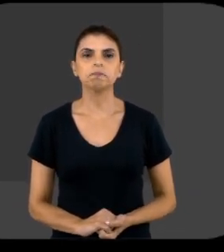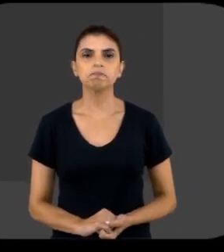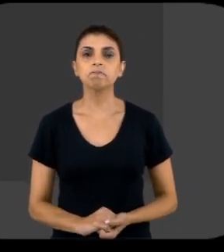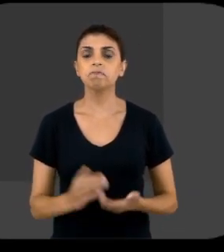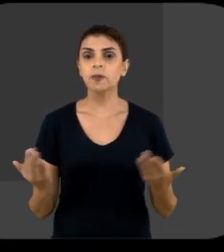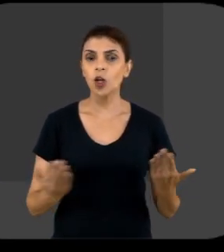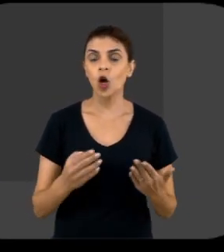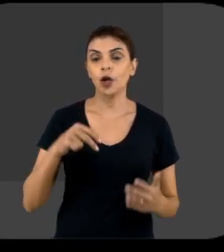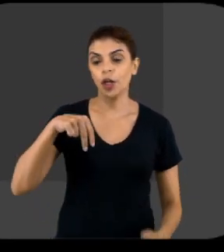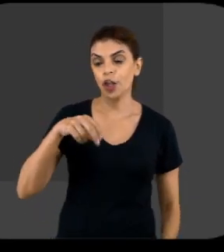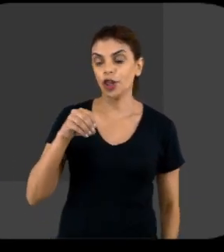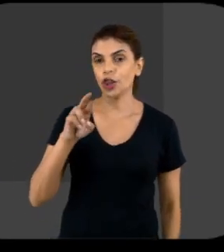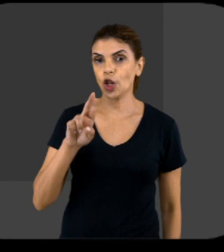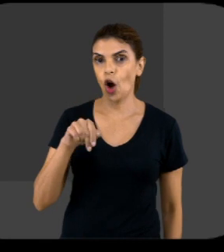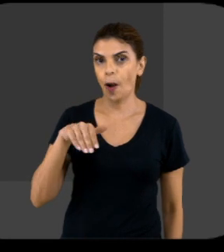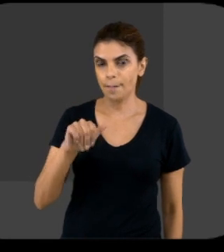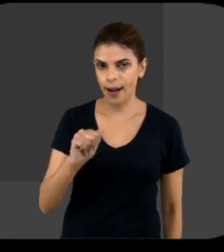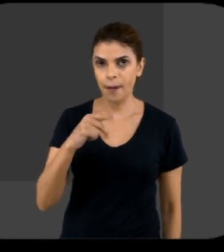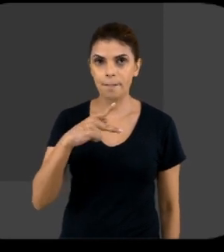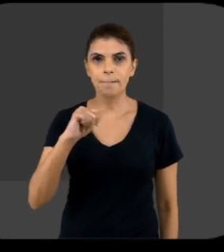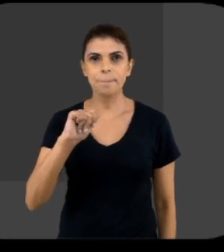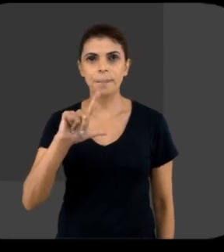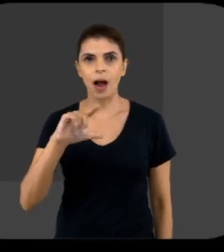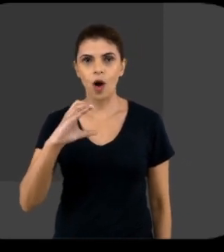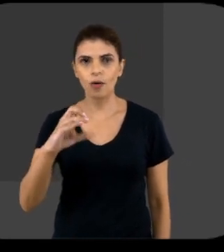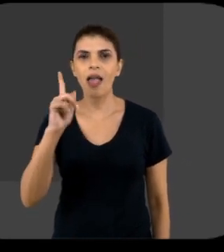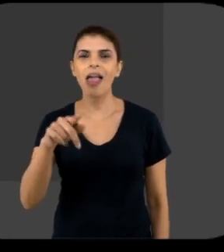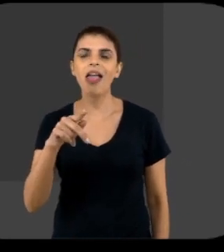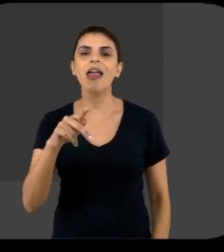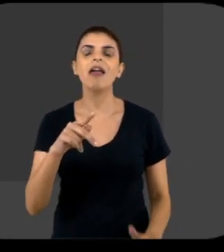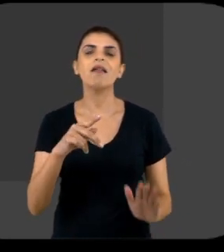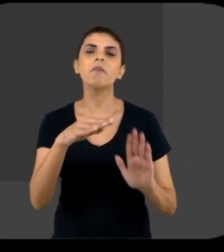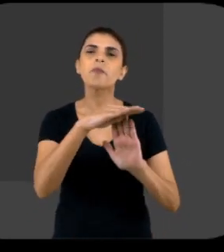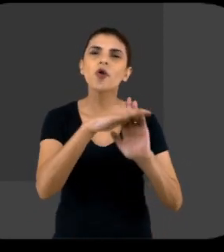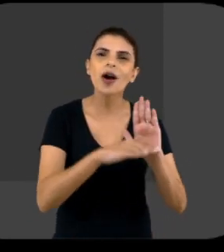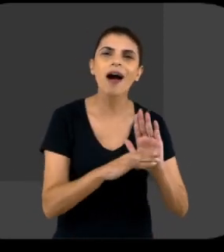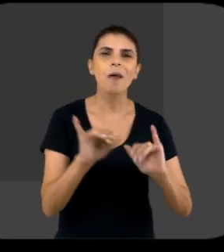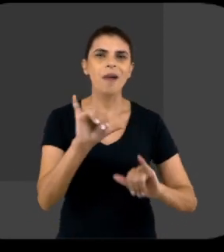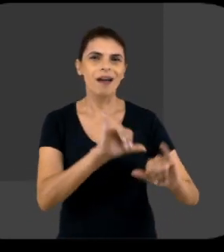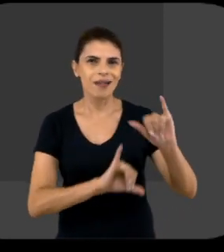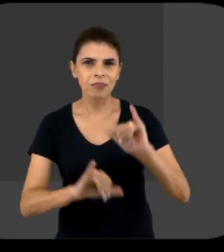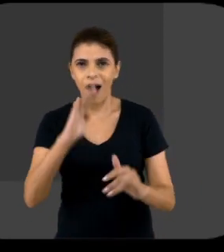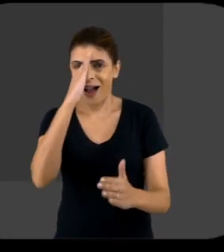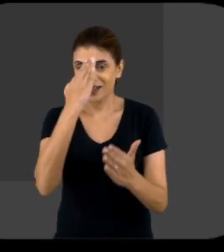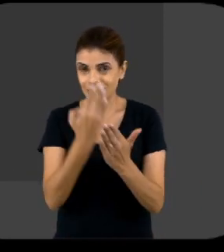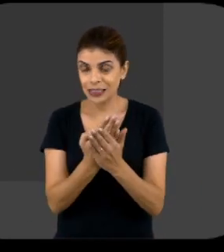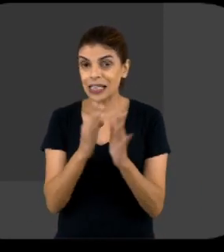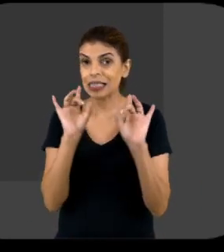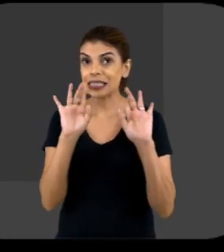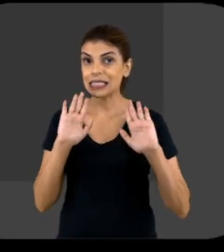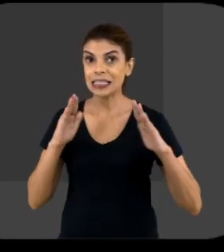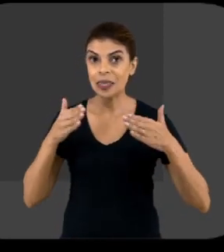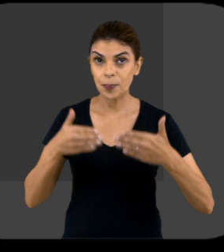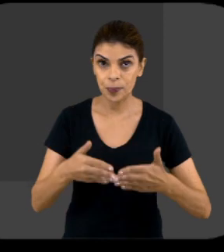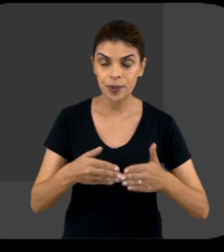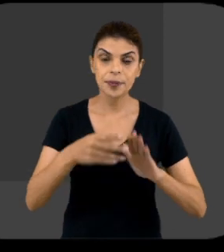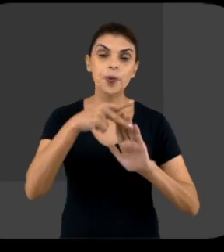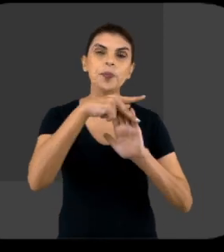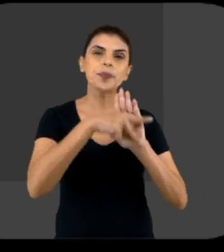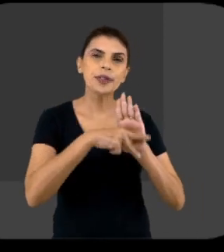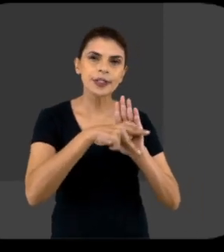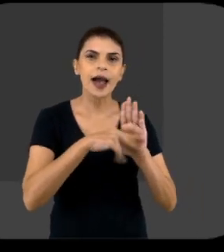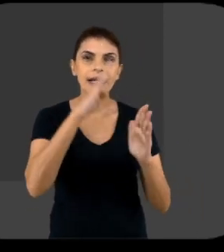A norma PALC é um programa, na verdade, é um programa de acreditação de laboratórios baseado numa norma específica do Programa